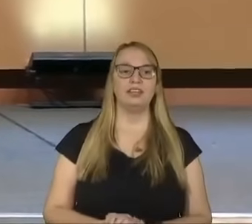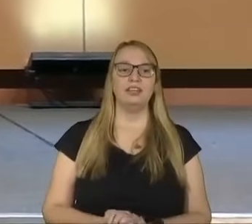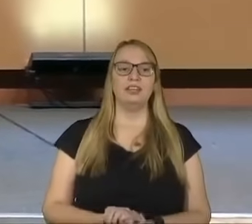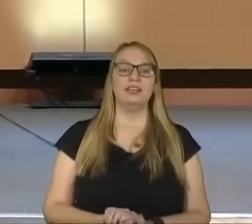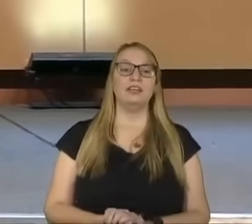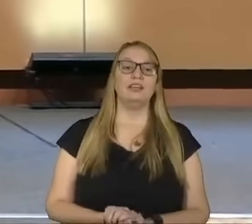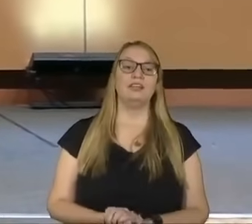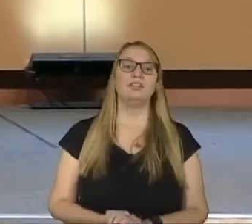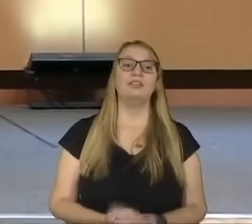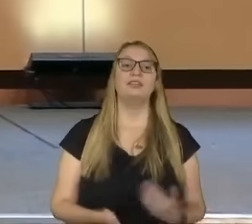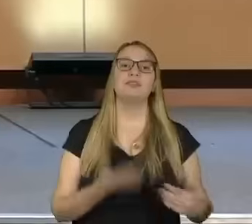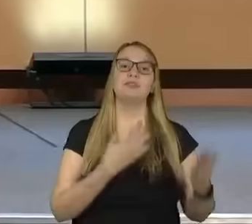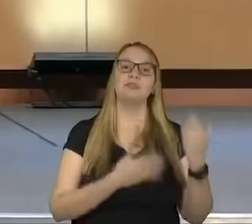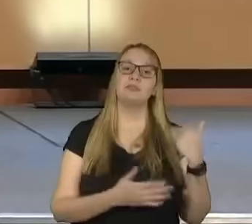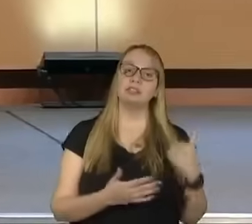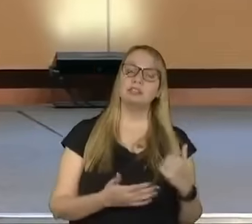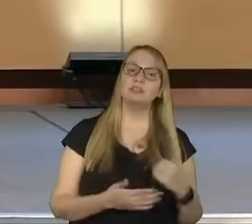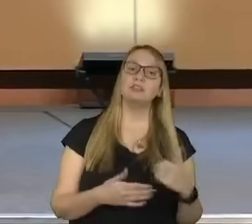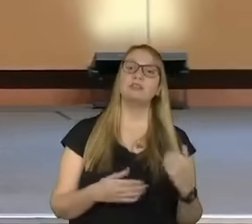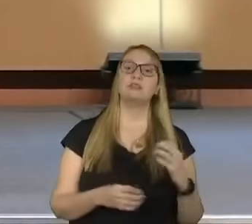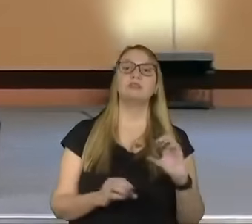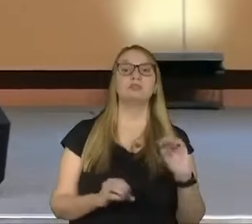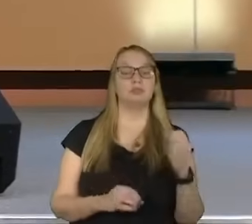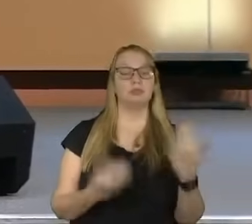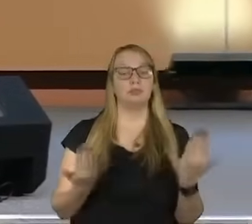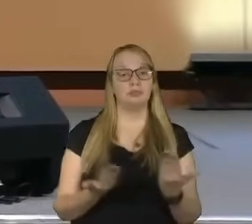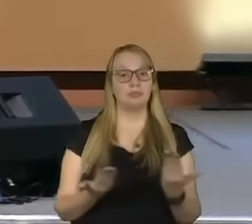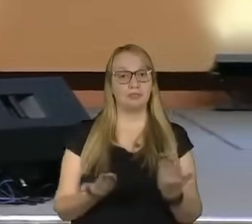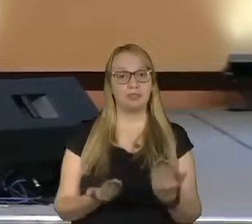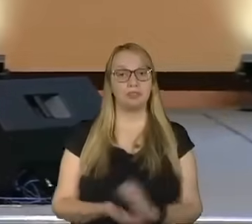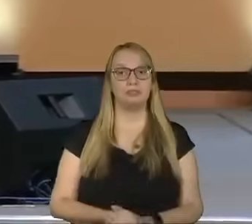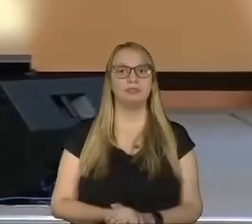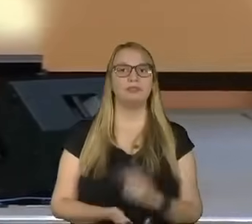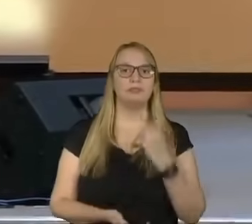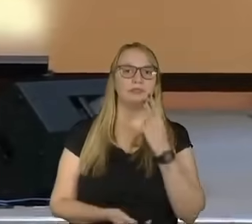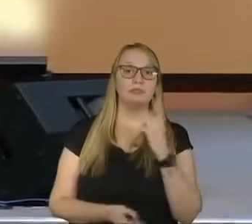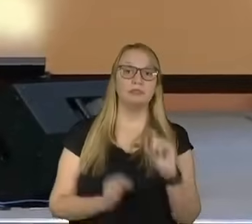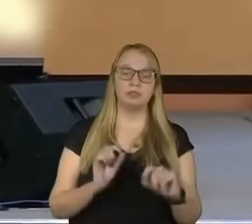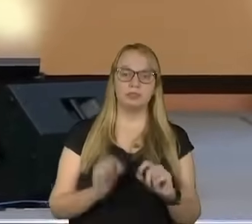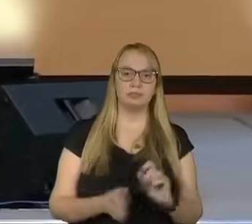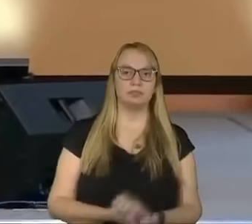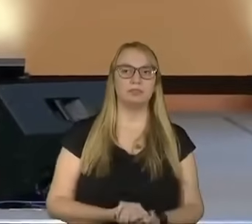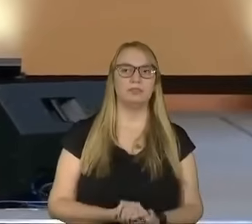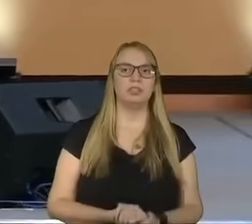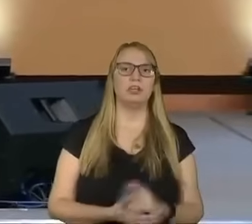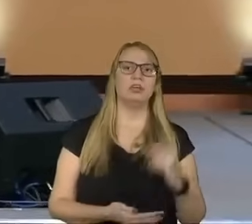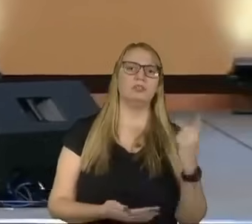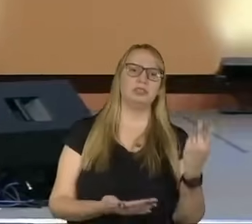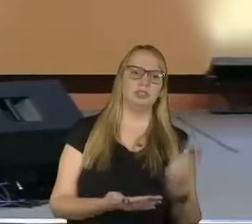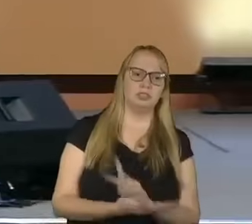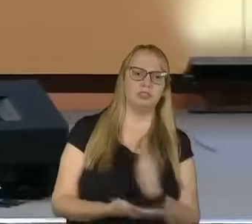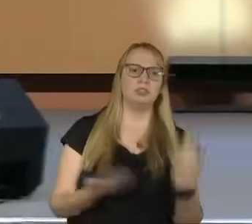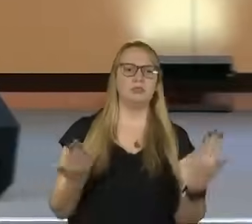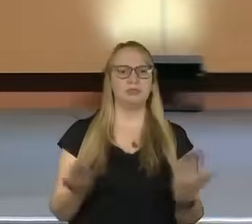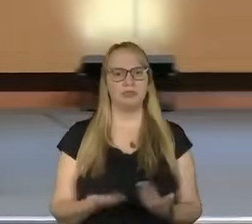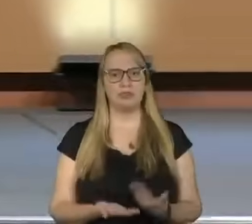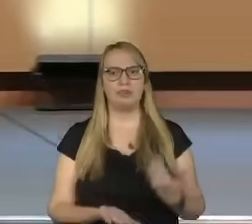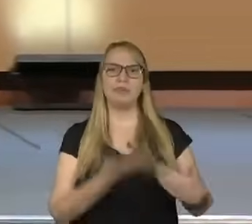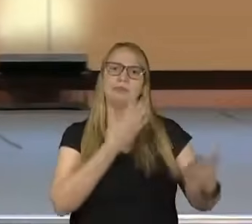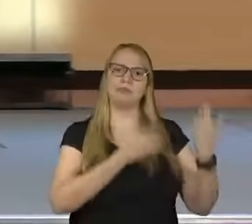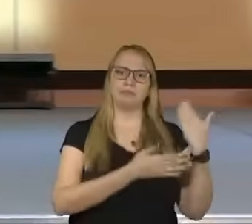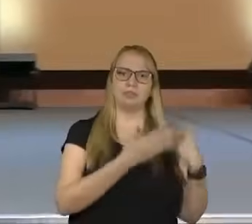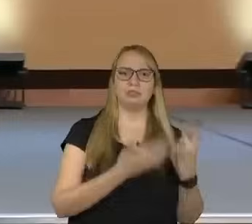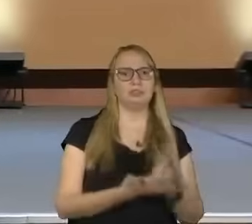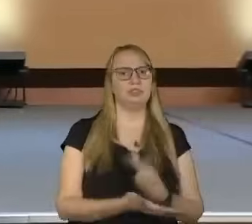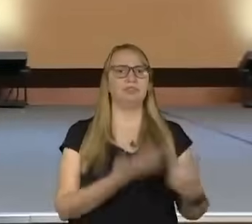repetindo não é o que isso aconteceu ou que você já